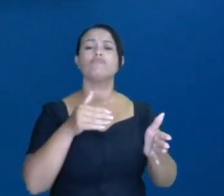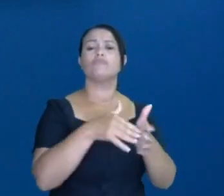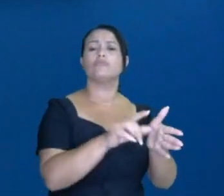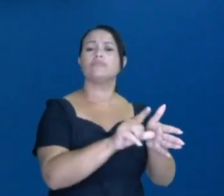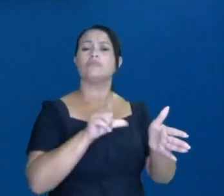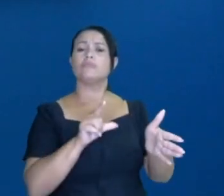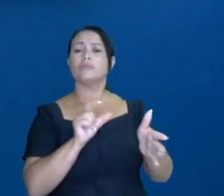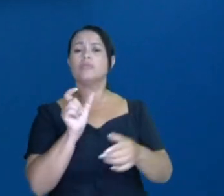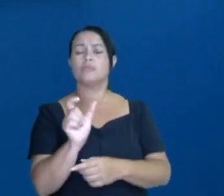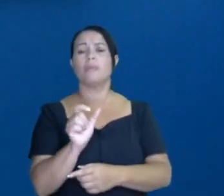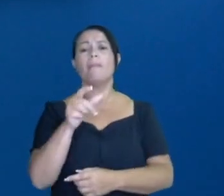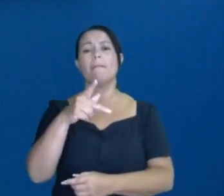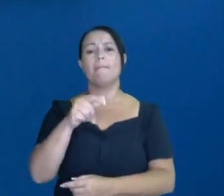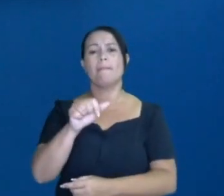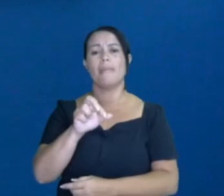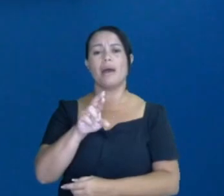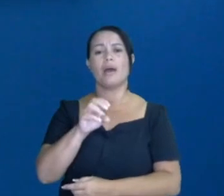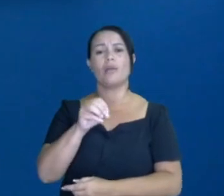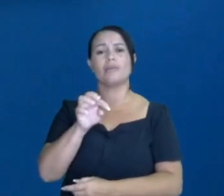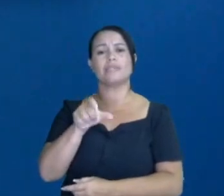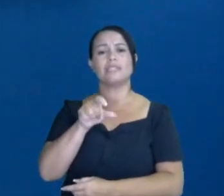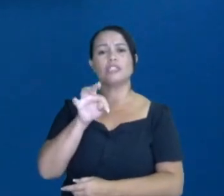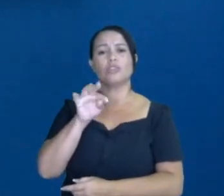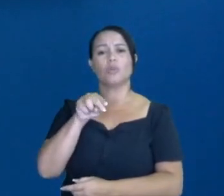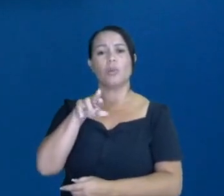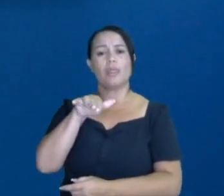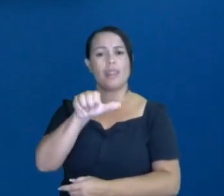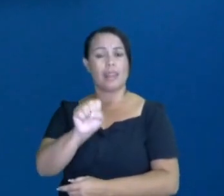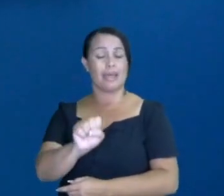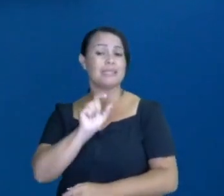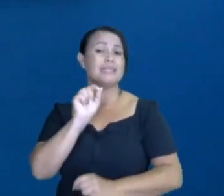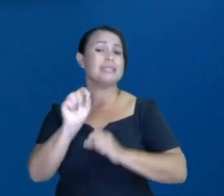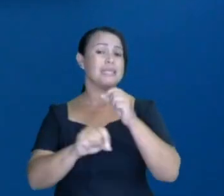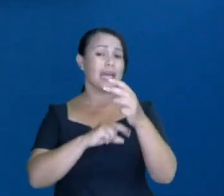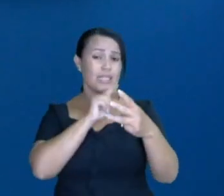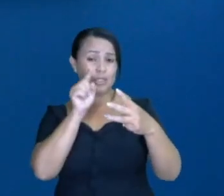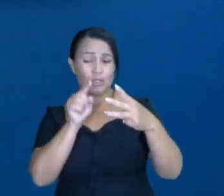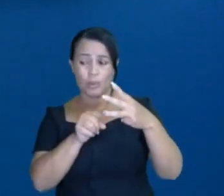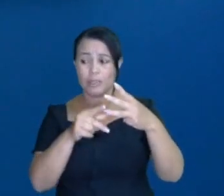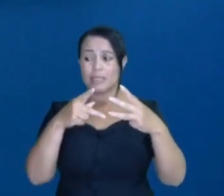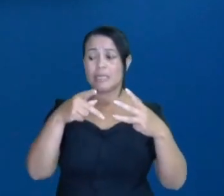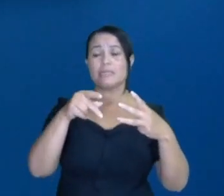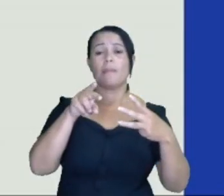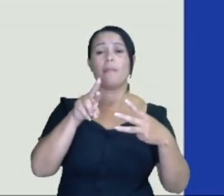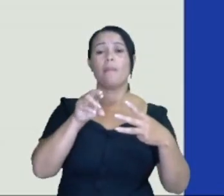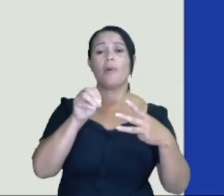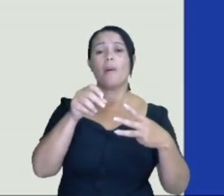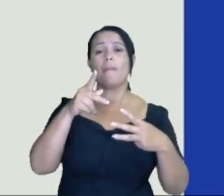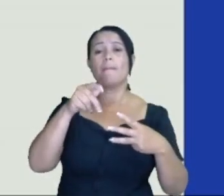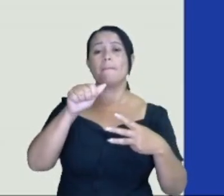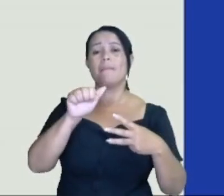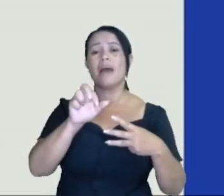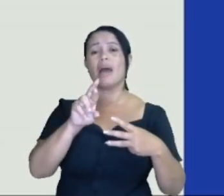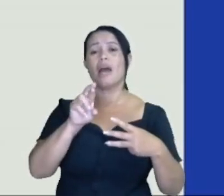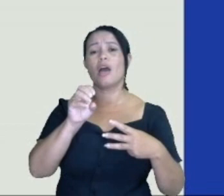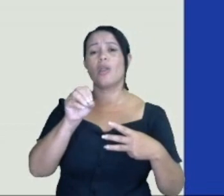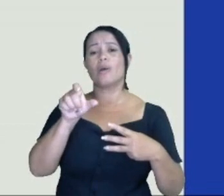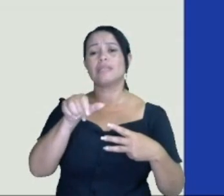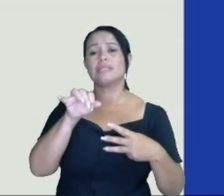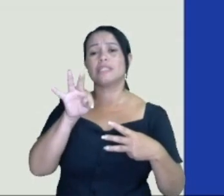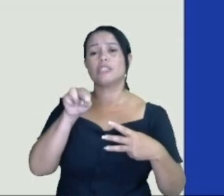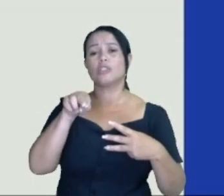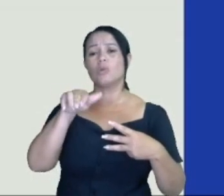sílaba, paroxítona. E as proparoxítonas é a